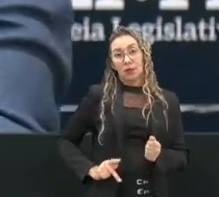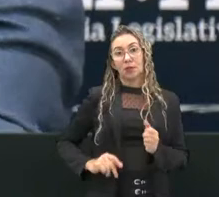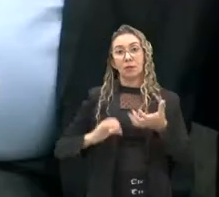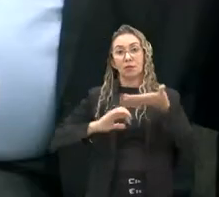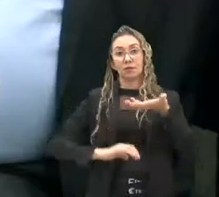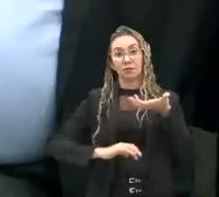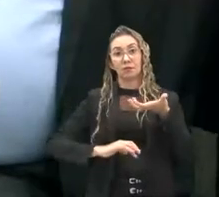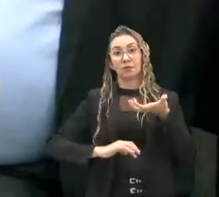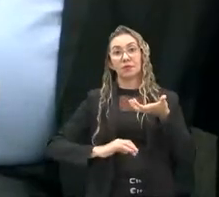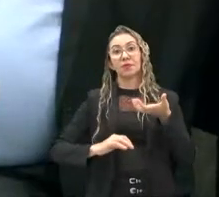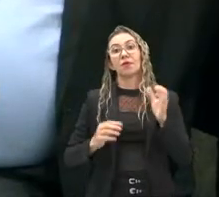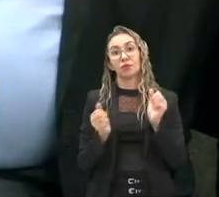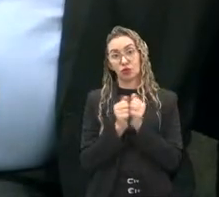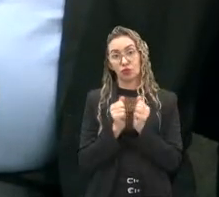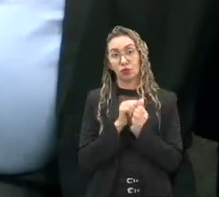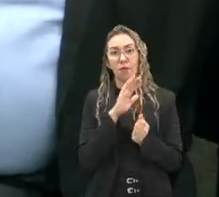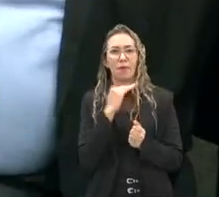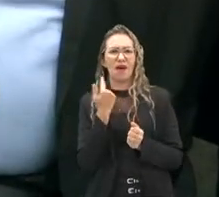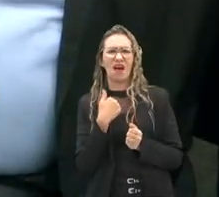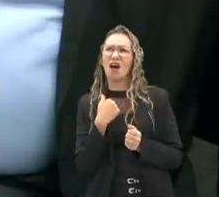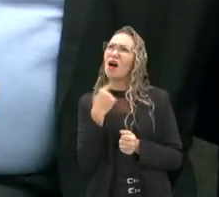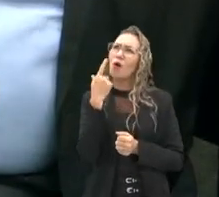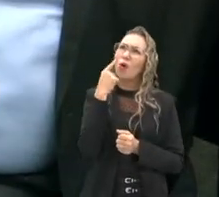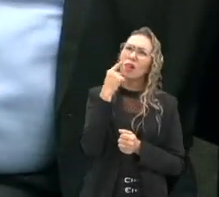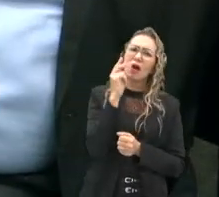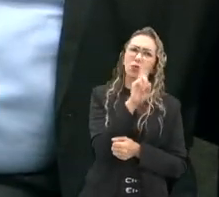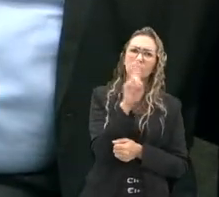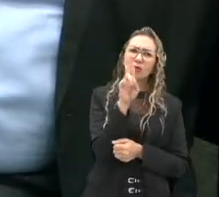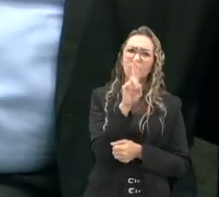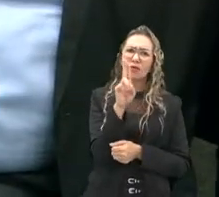olhar aquele nome, aquela figura,